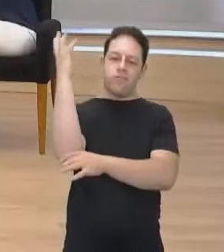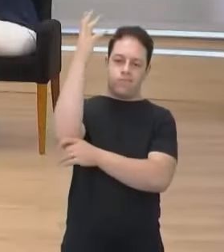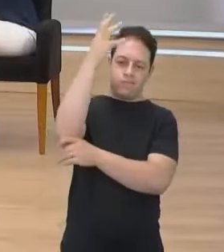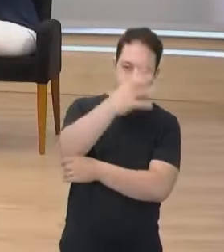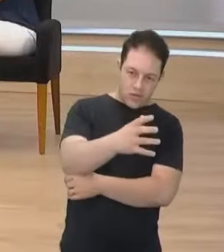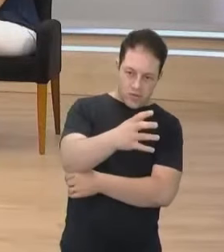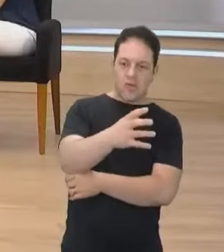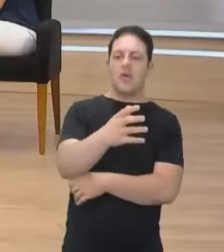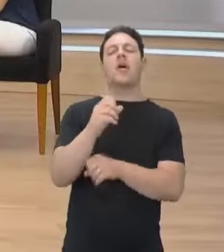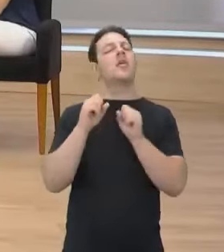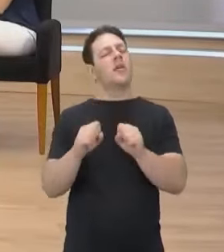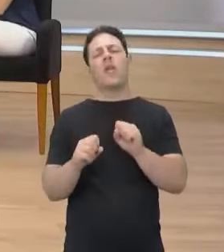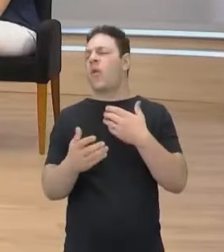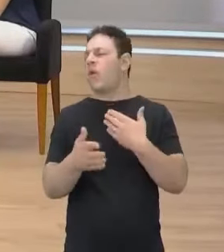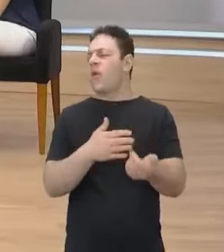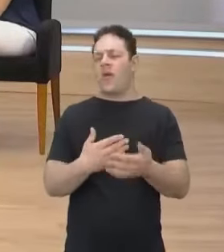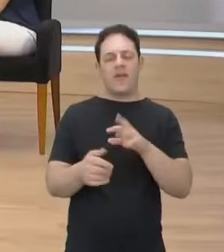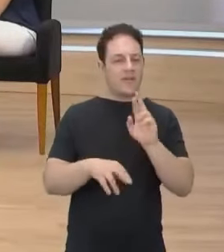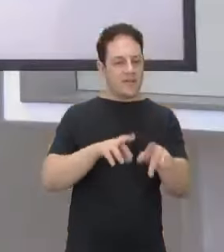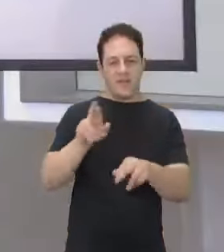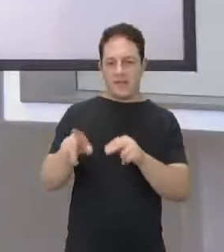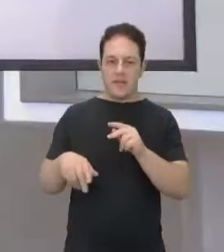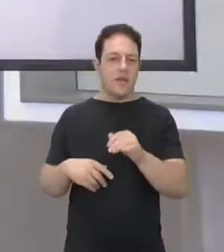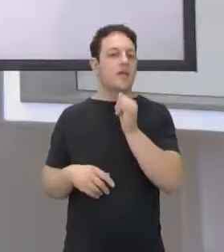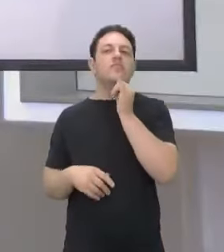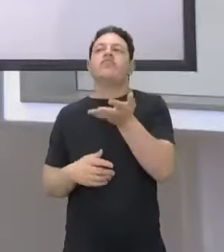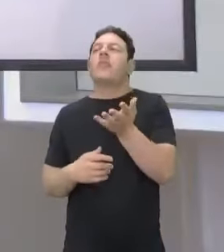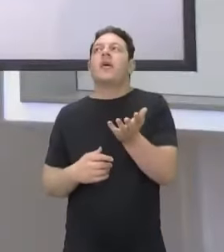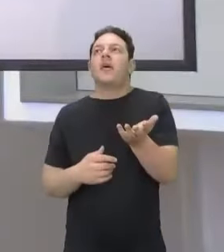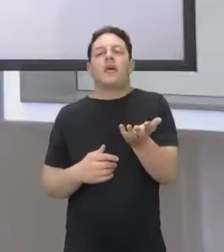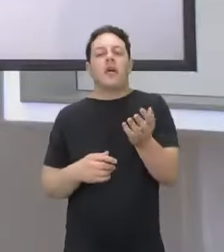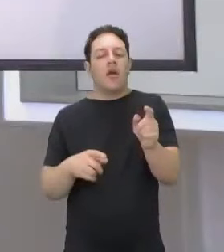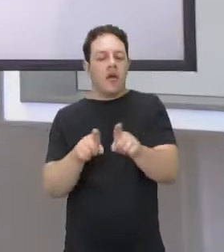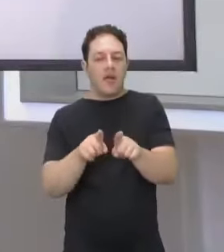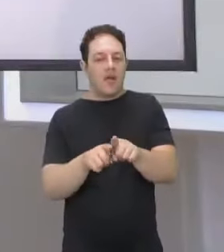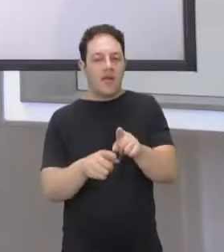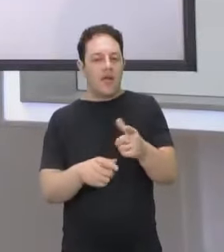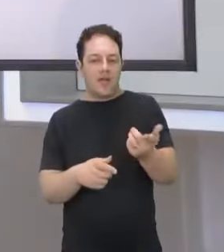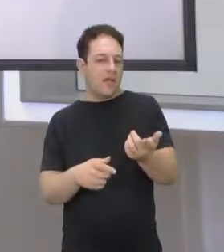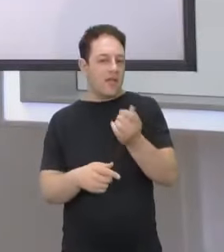qualquer ameaça. Qualquer ameaça. Né? Até o